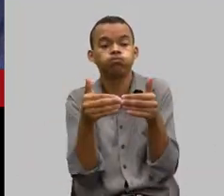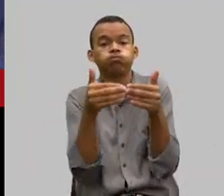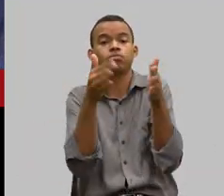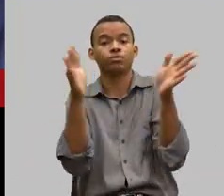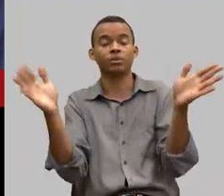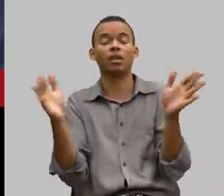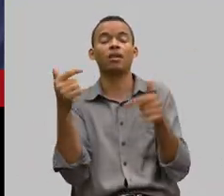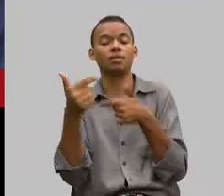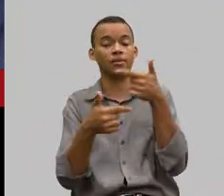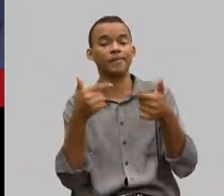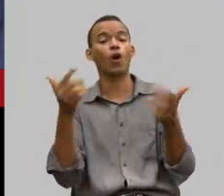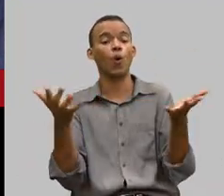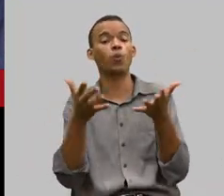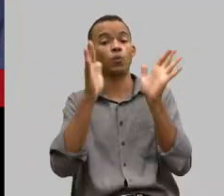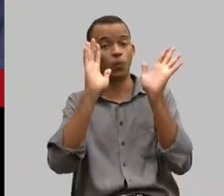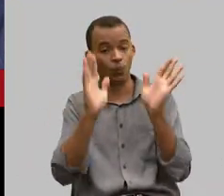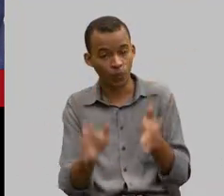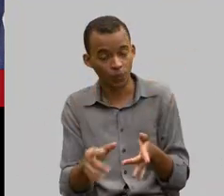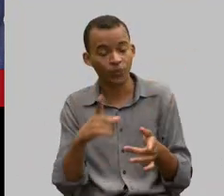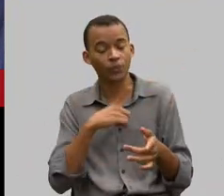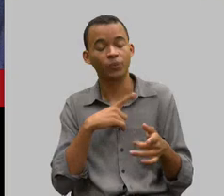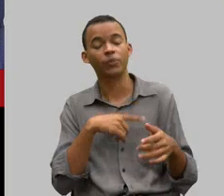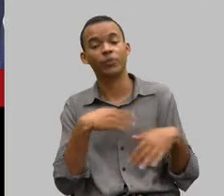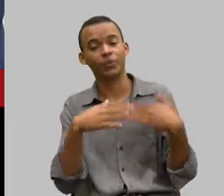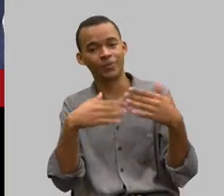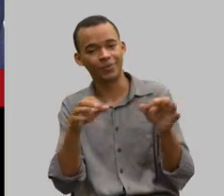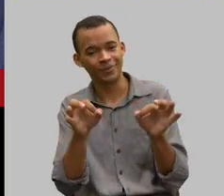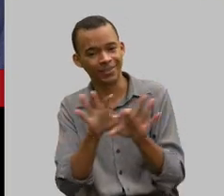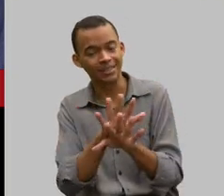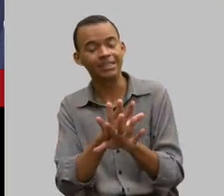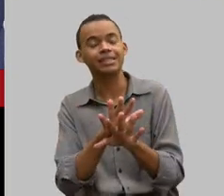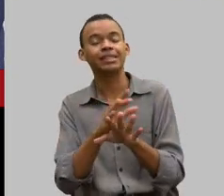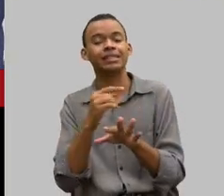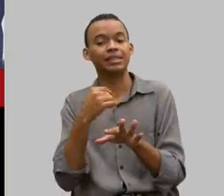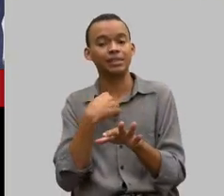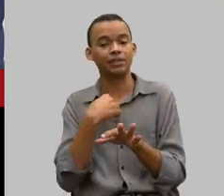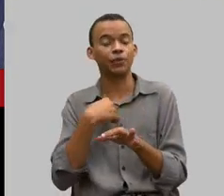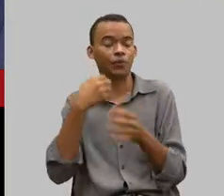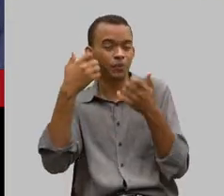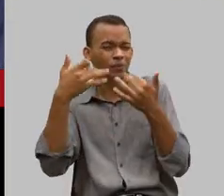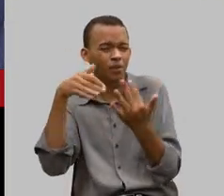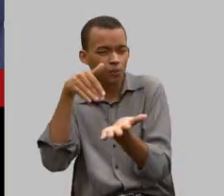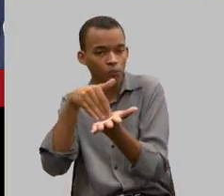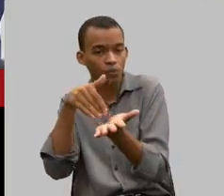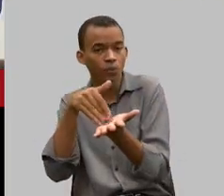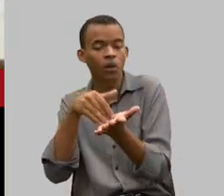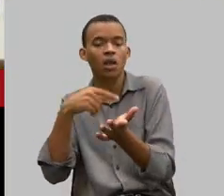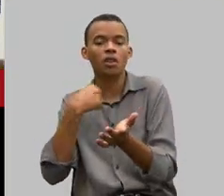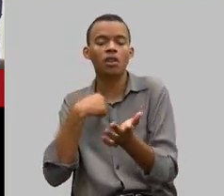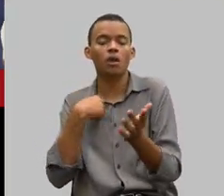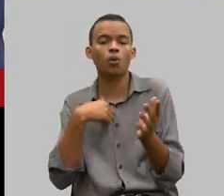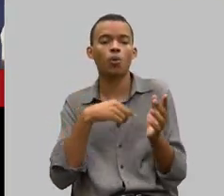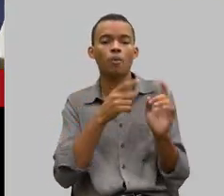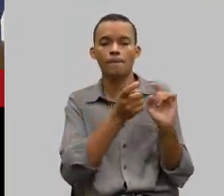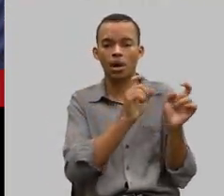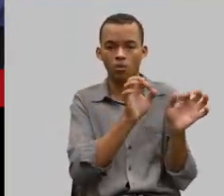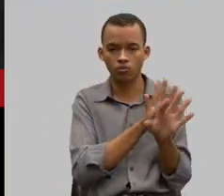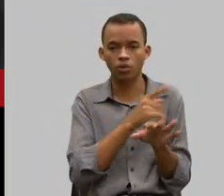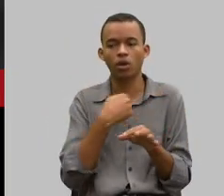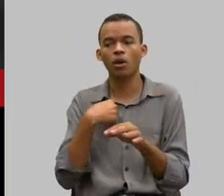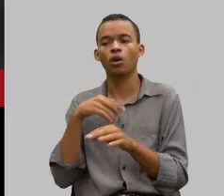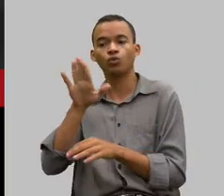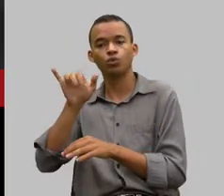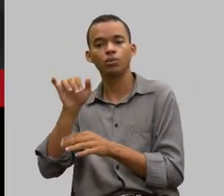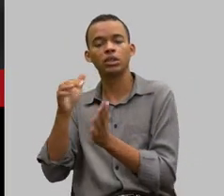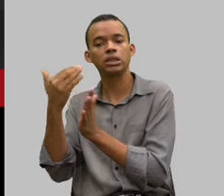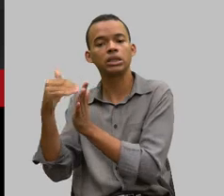é realizado e por fim dizer para vossa excelência que Saindo aqui vou contactar o secretário de desenvolvimento Fernando passal